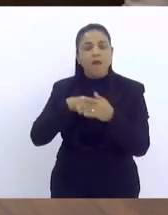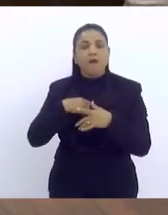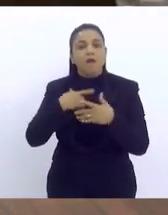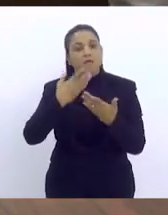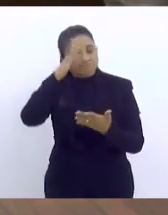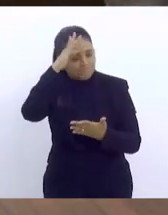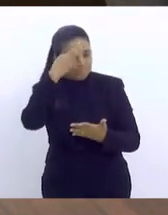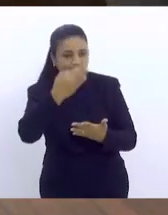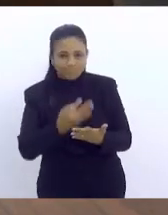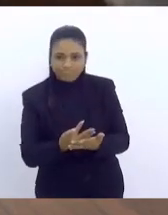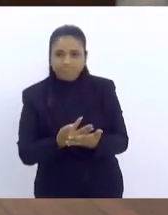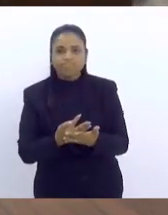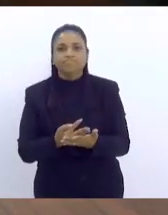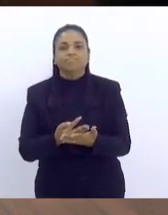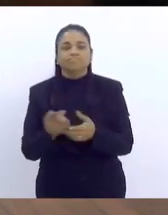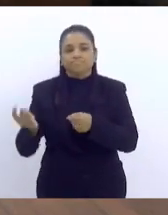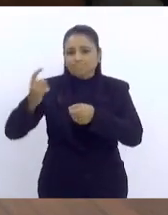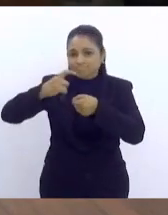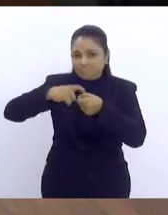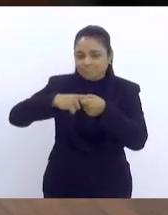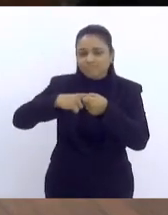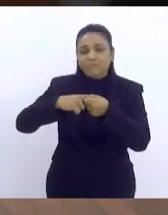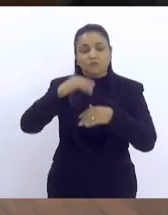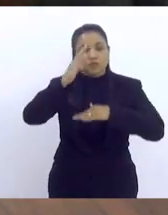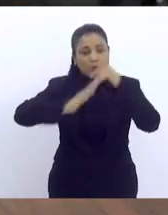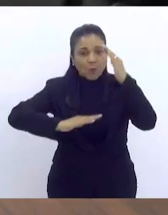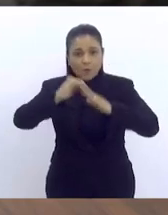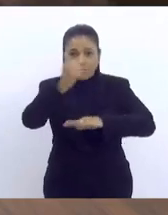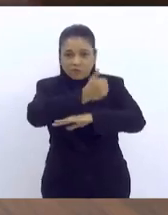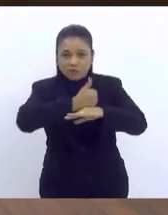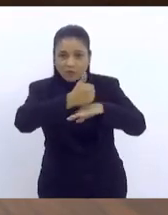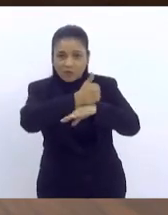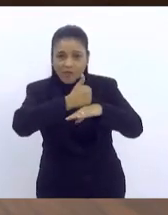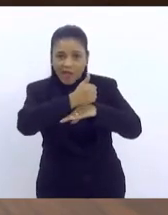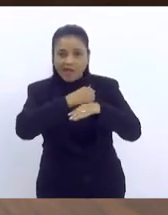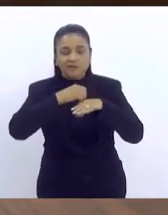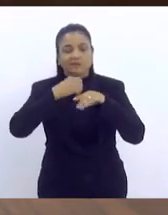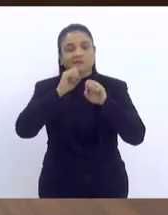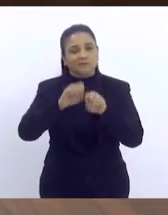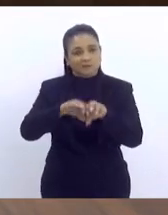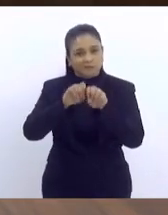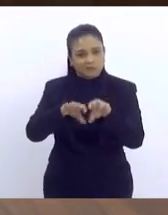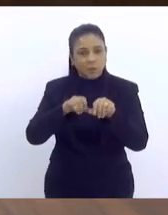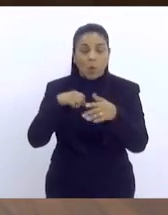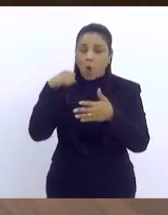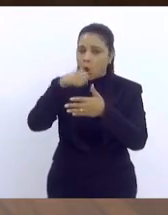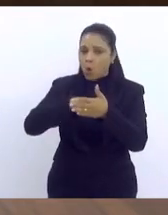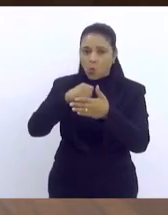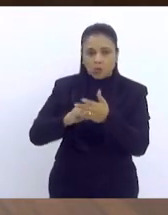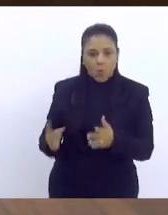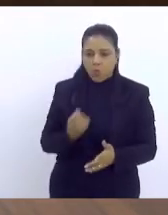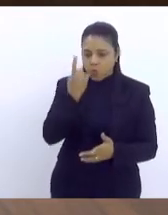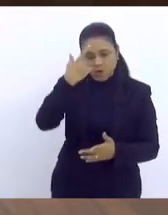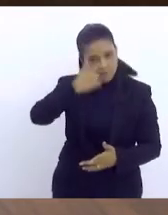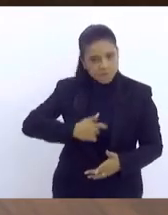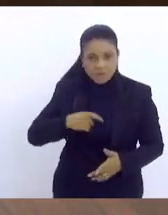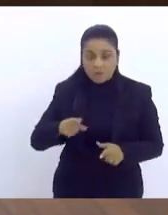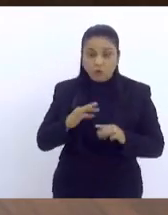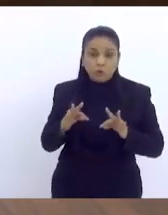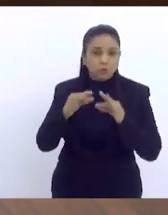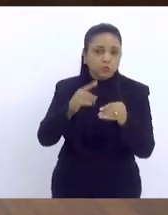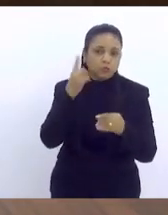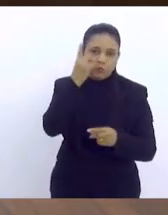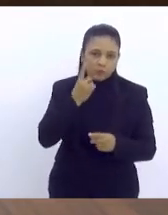esperança para todos os profissionais do magistério que essa luta que não é minha é nossa de todos os parlamentares dessa casa